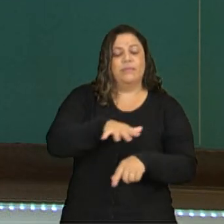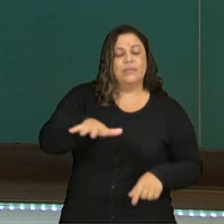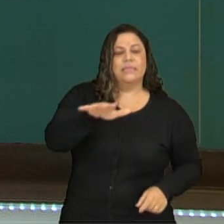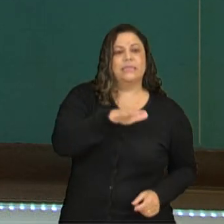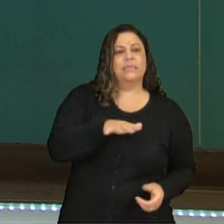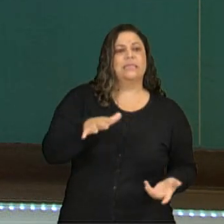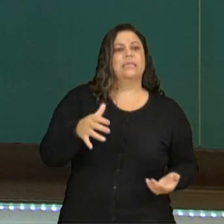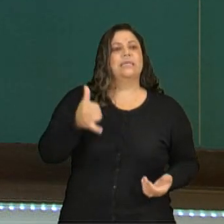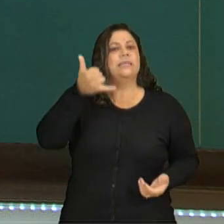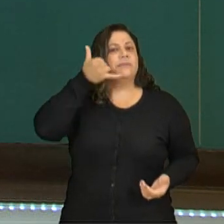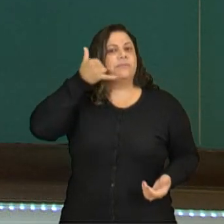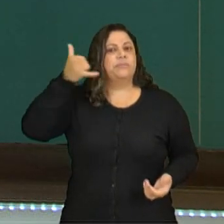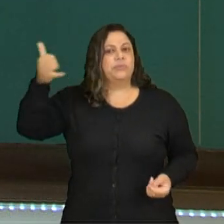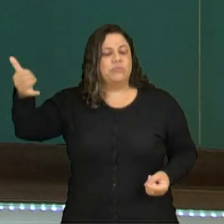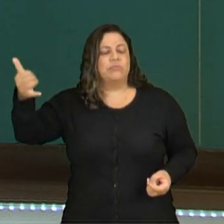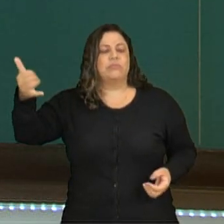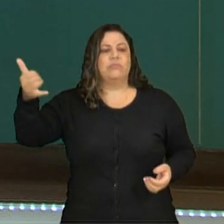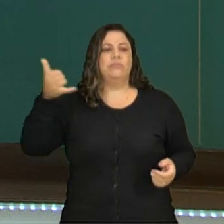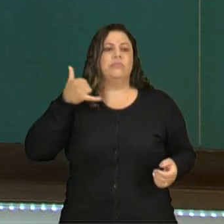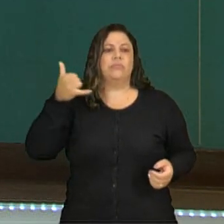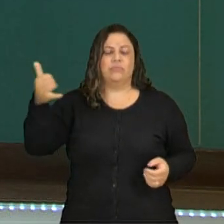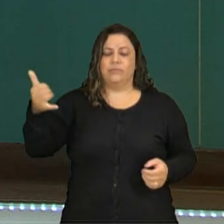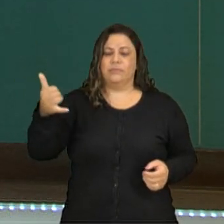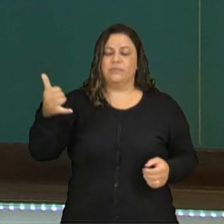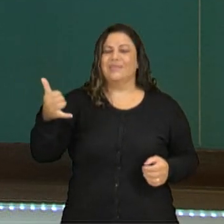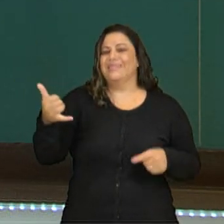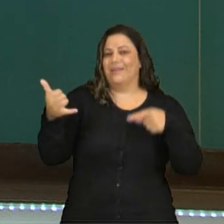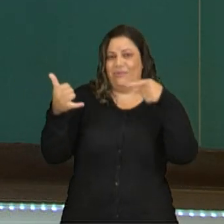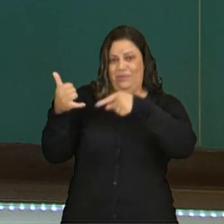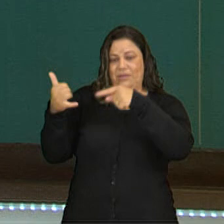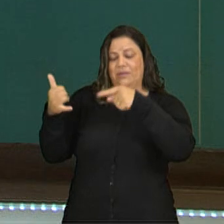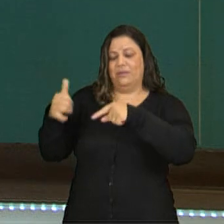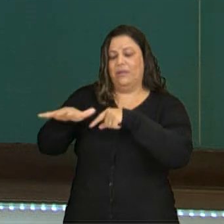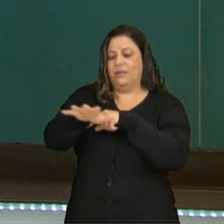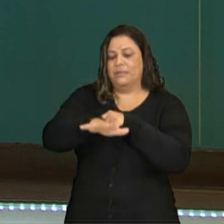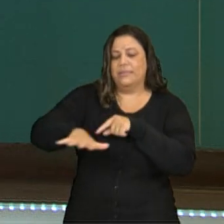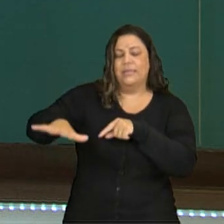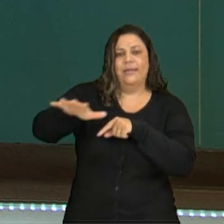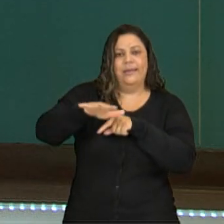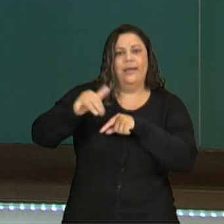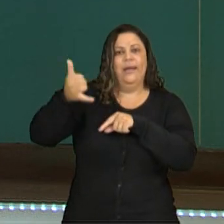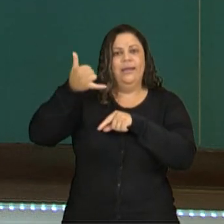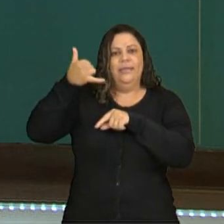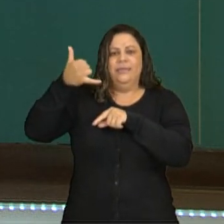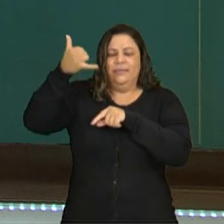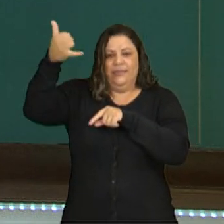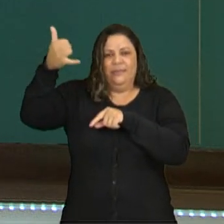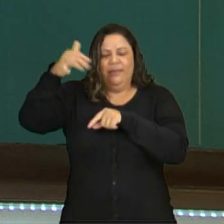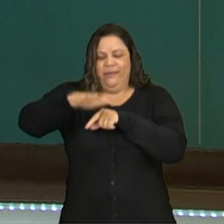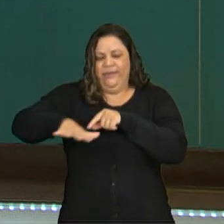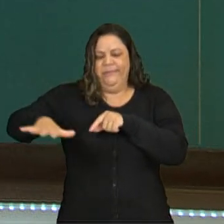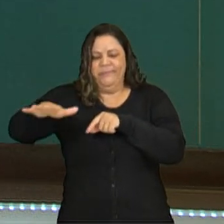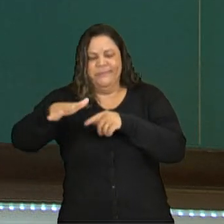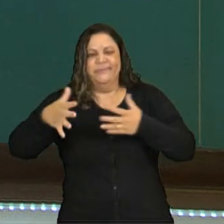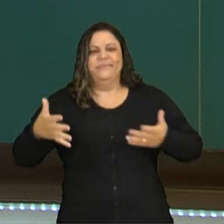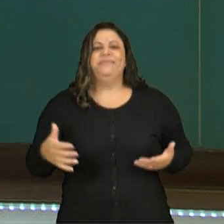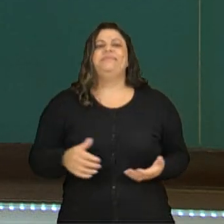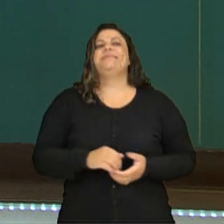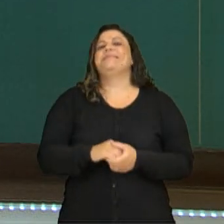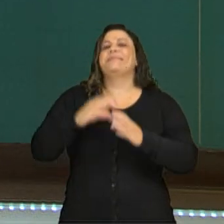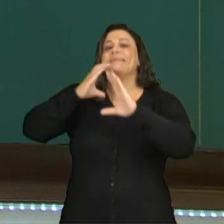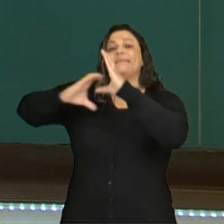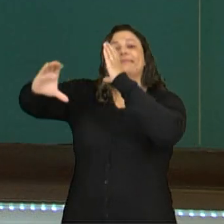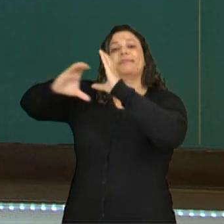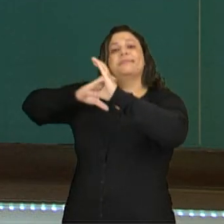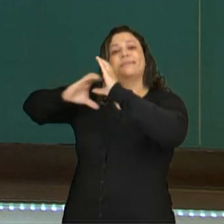Sempre que um telefone entrar nessa área dessa torre, é com essa torre que ele vai se comunicar. Todas